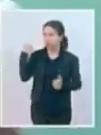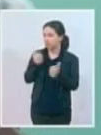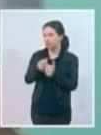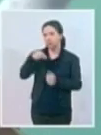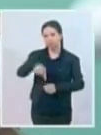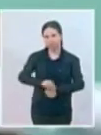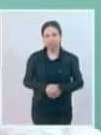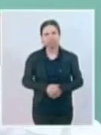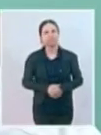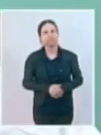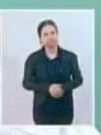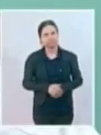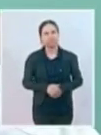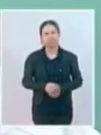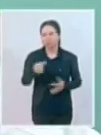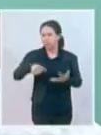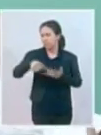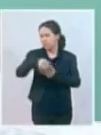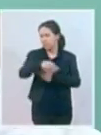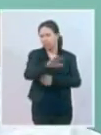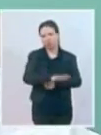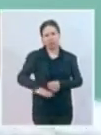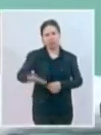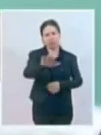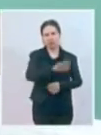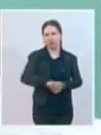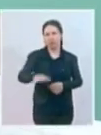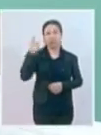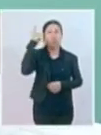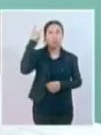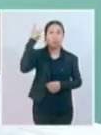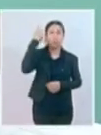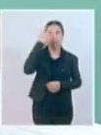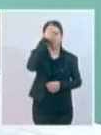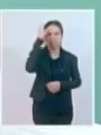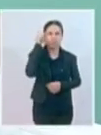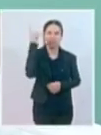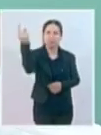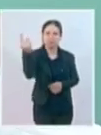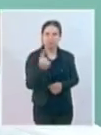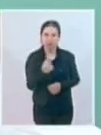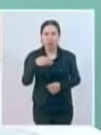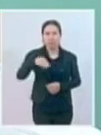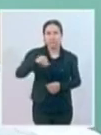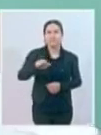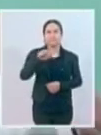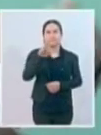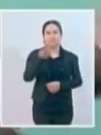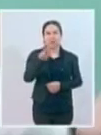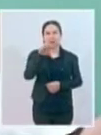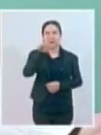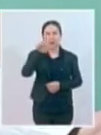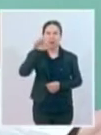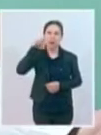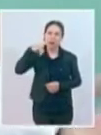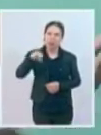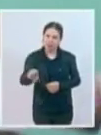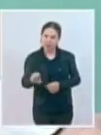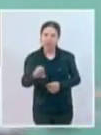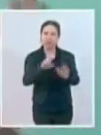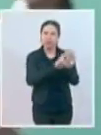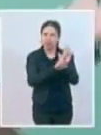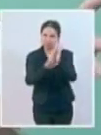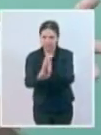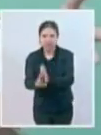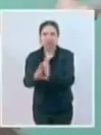de várias áreas, inclusive gente de São Paulo. Tivemos aqui a presença da Marlene, isso, que ela representa uma